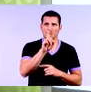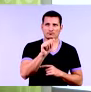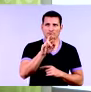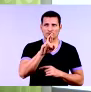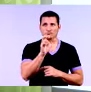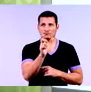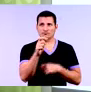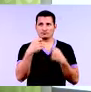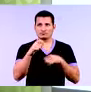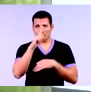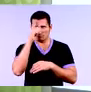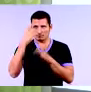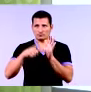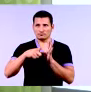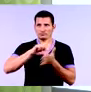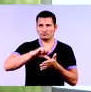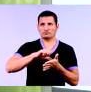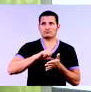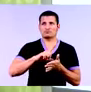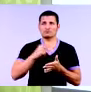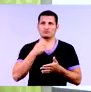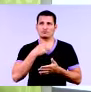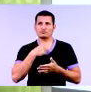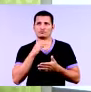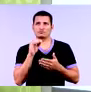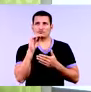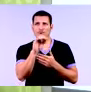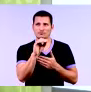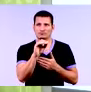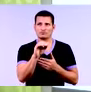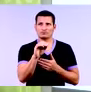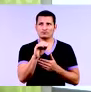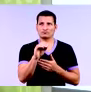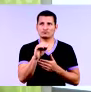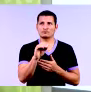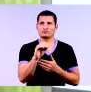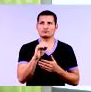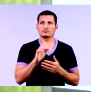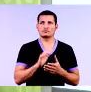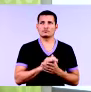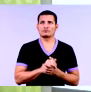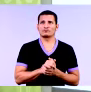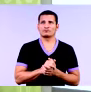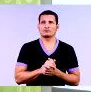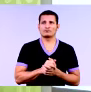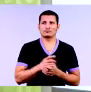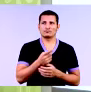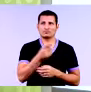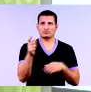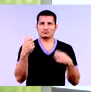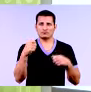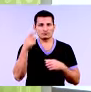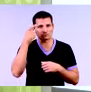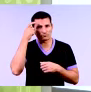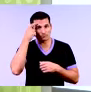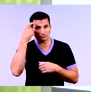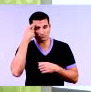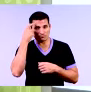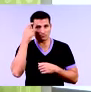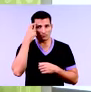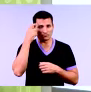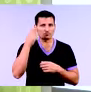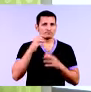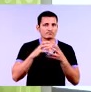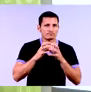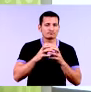ela antes. Então, eu estou colocando uma questão que vocês têm que raciocinar sobre